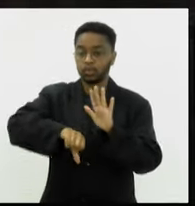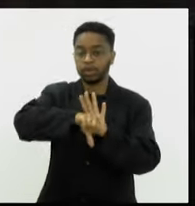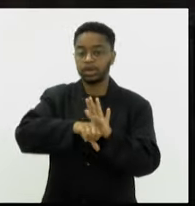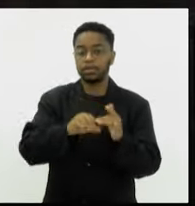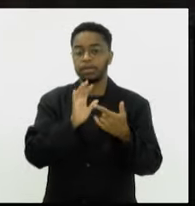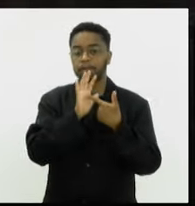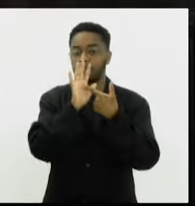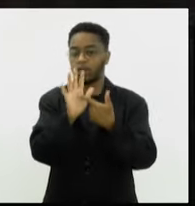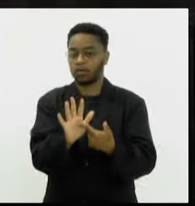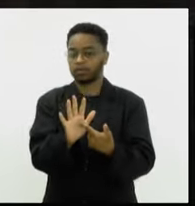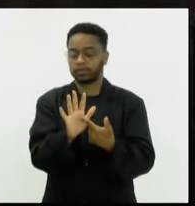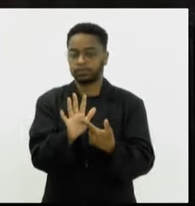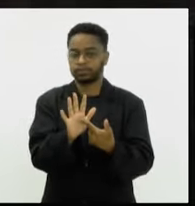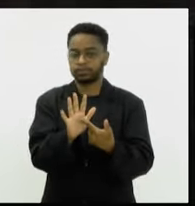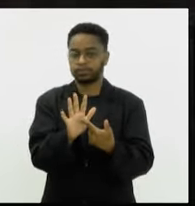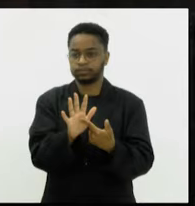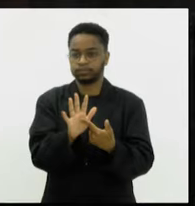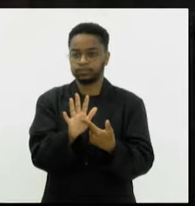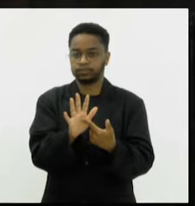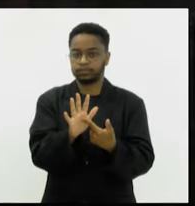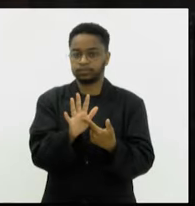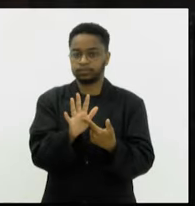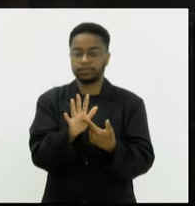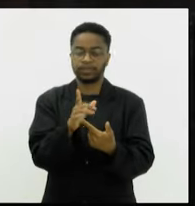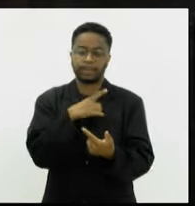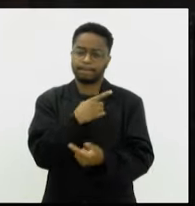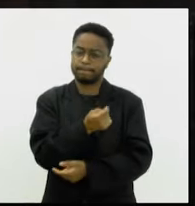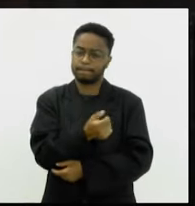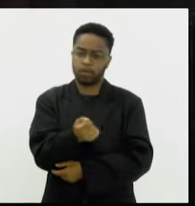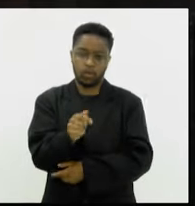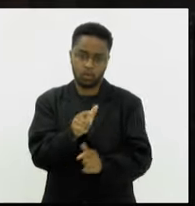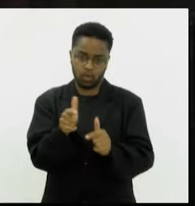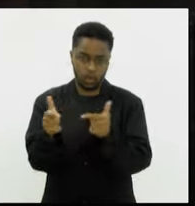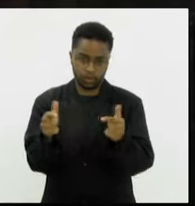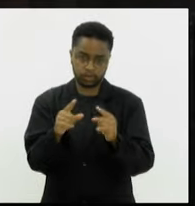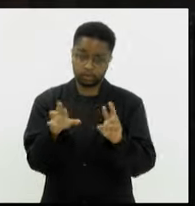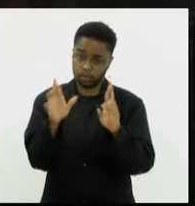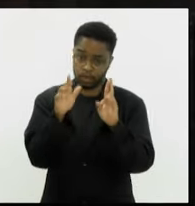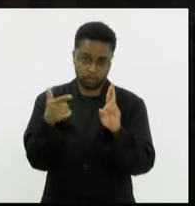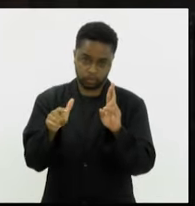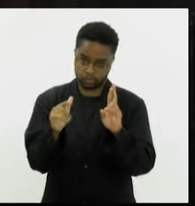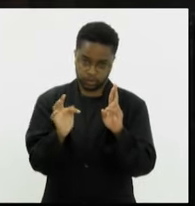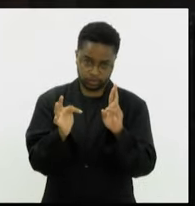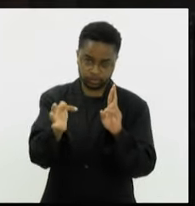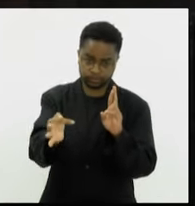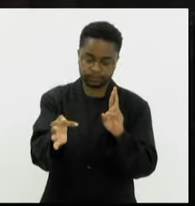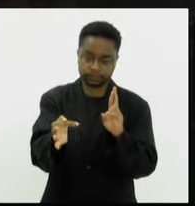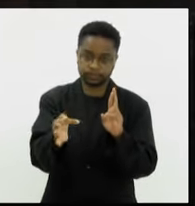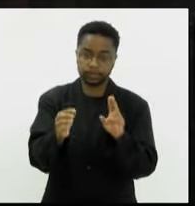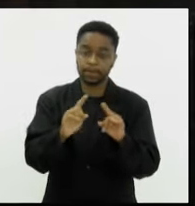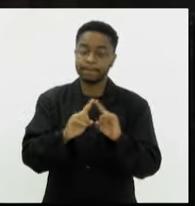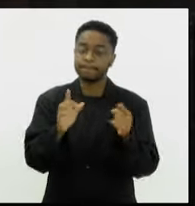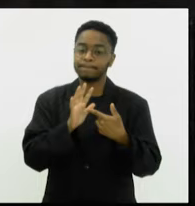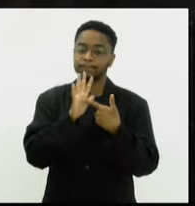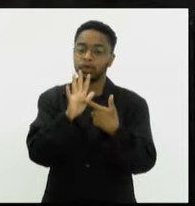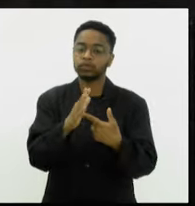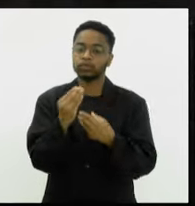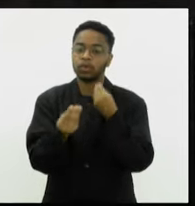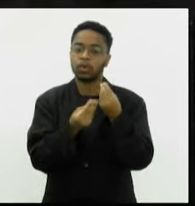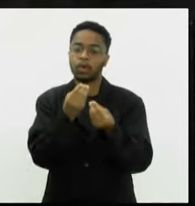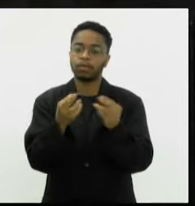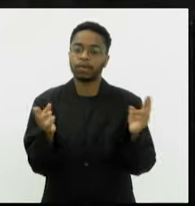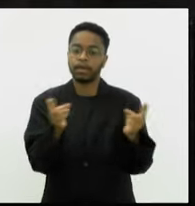demonstra, como poucos outros crimes, e espero que não haja outros, a relação